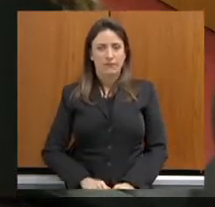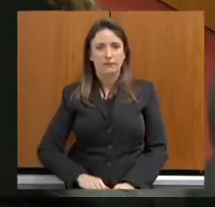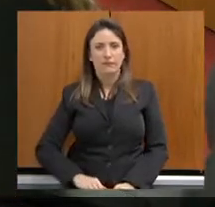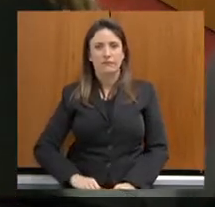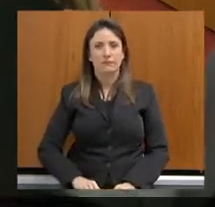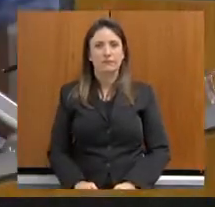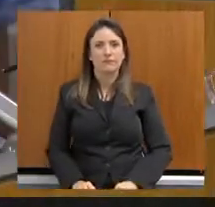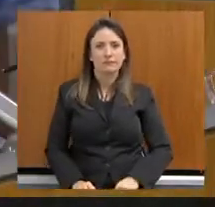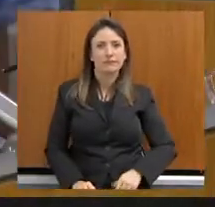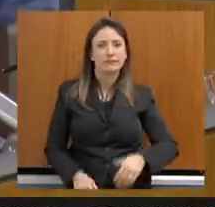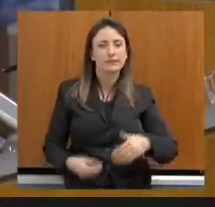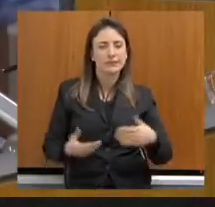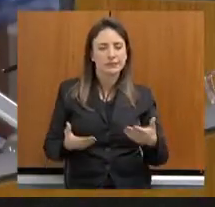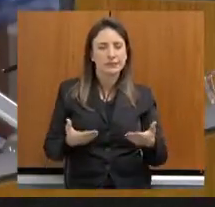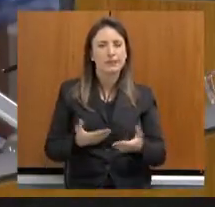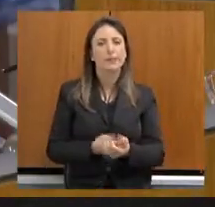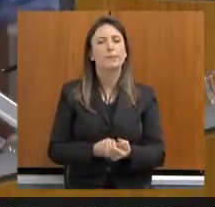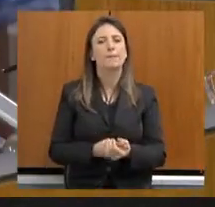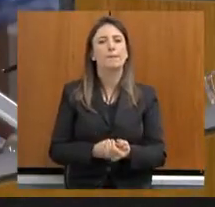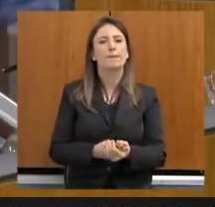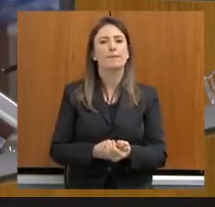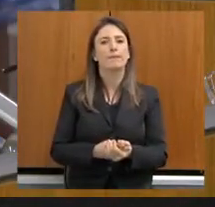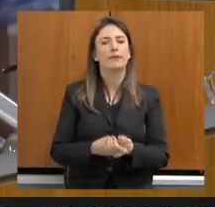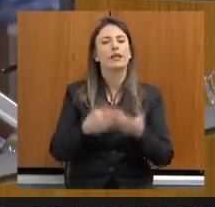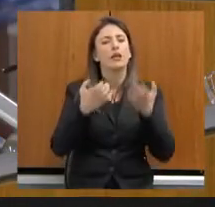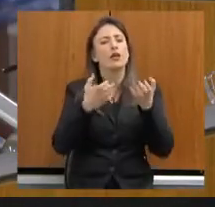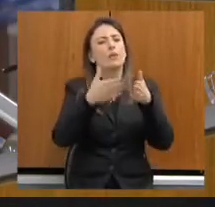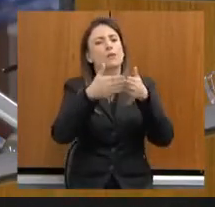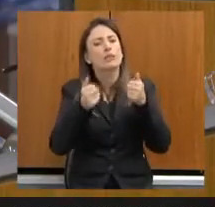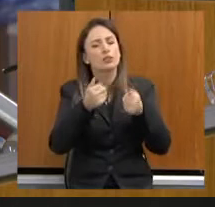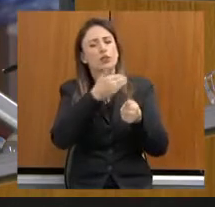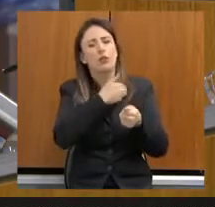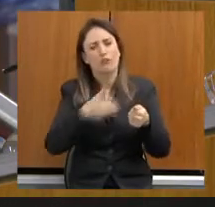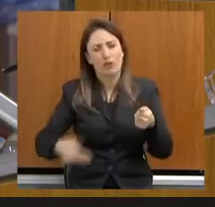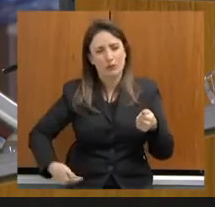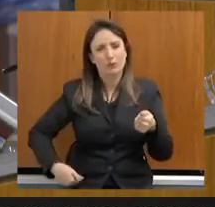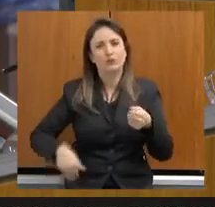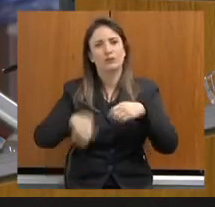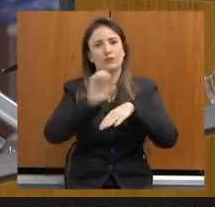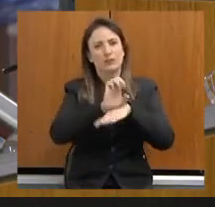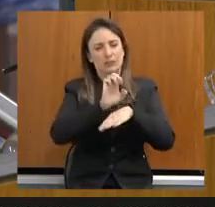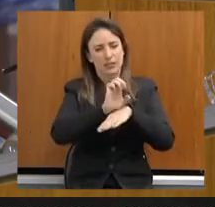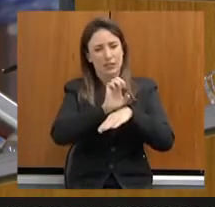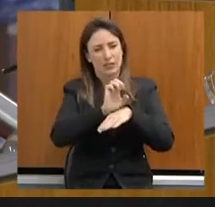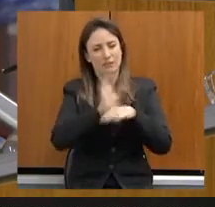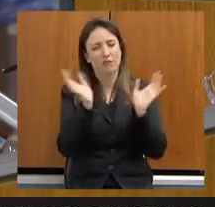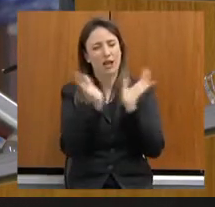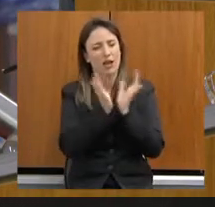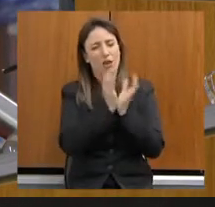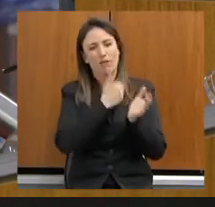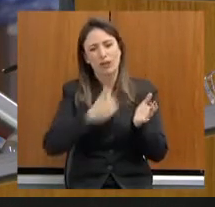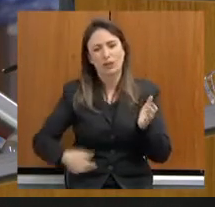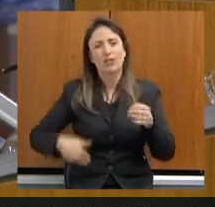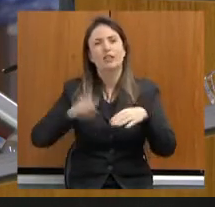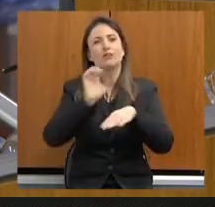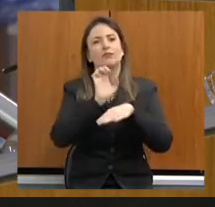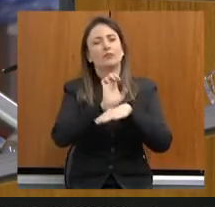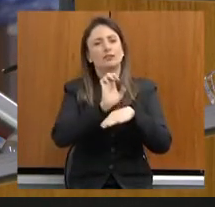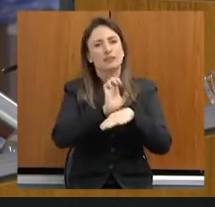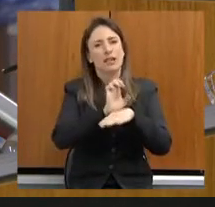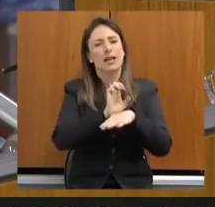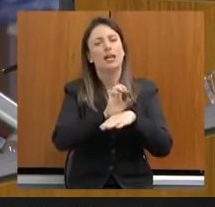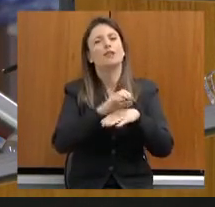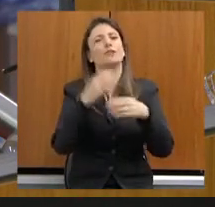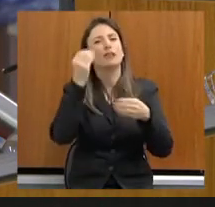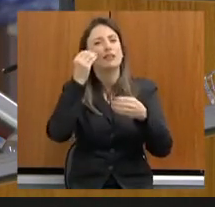e aqui está Presidente é para que a governadoria do estado é pedido de providências para que a governadoria do Estado abre a linha de